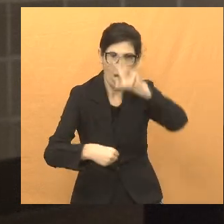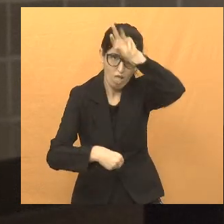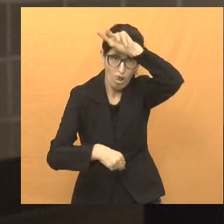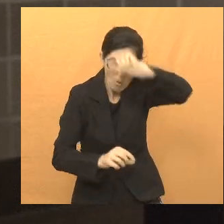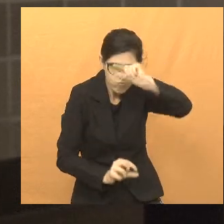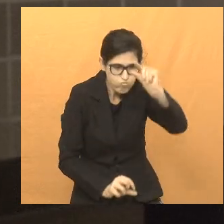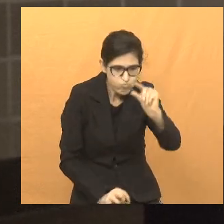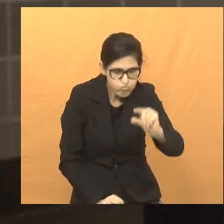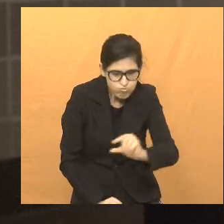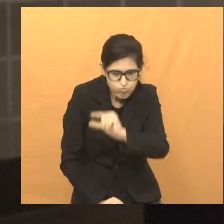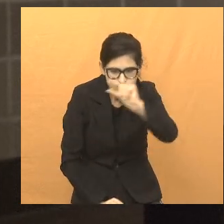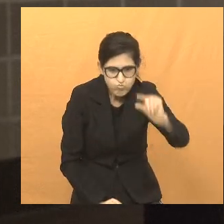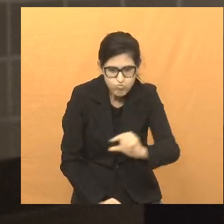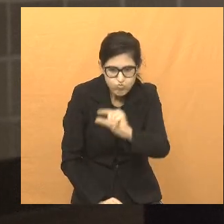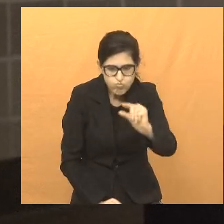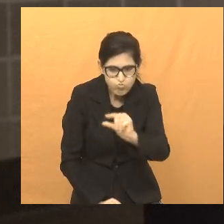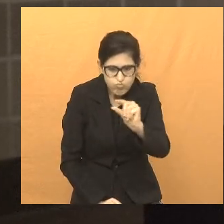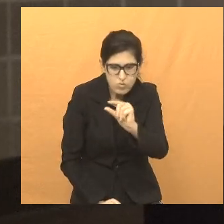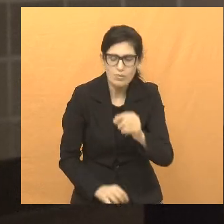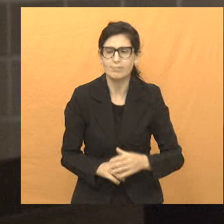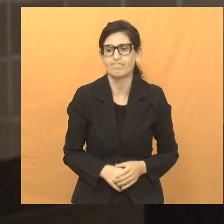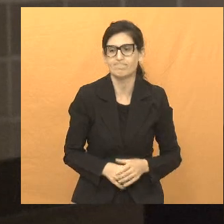Nesse sentido, nós